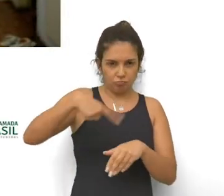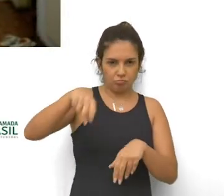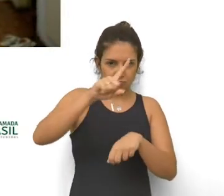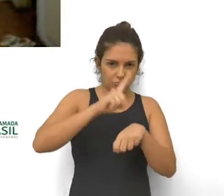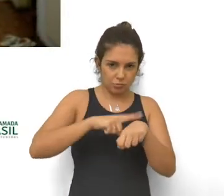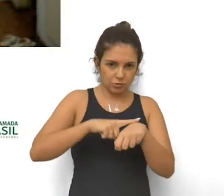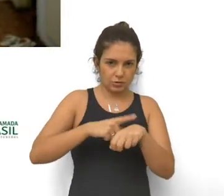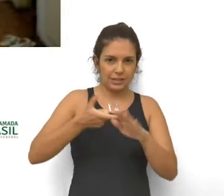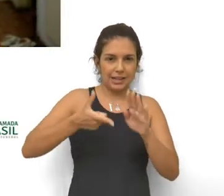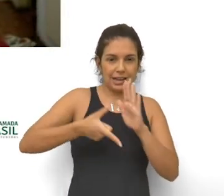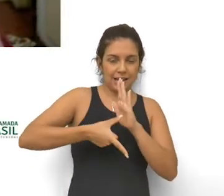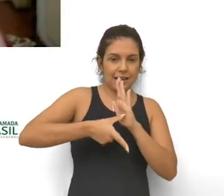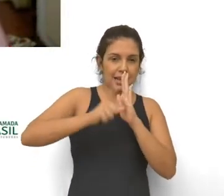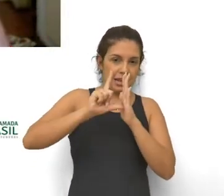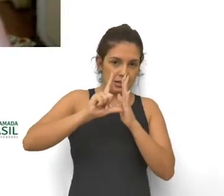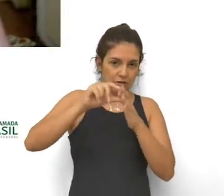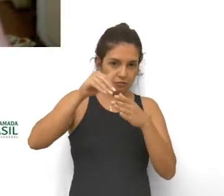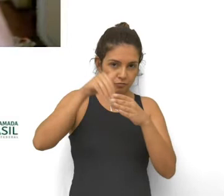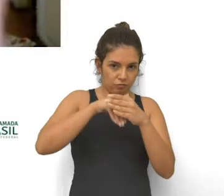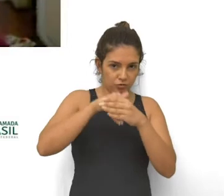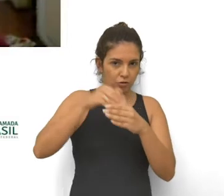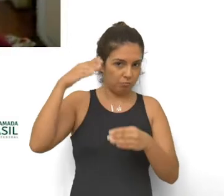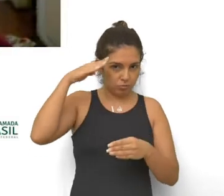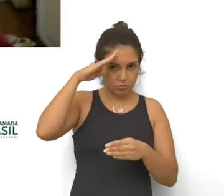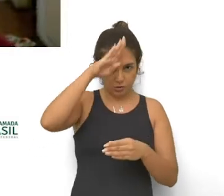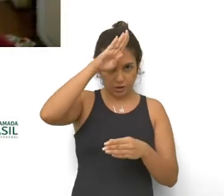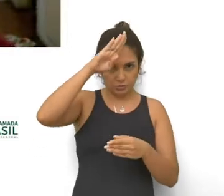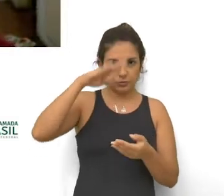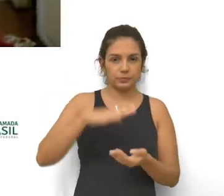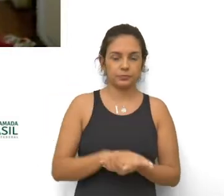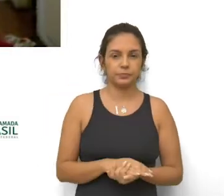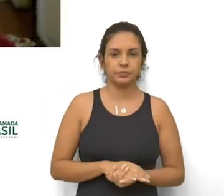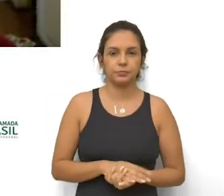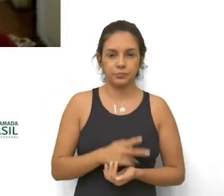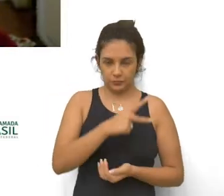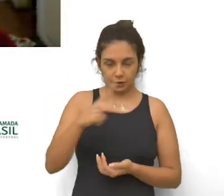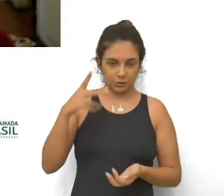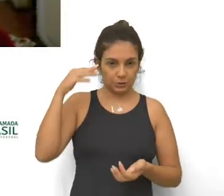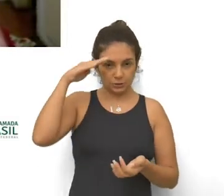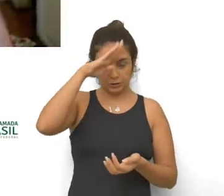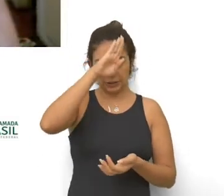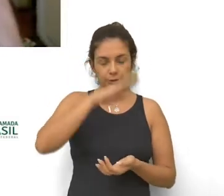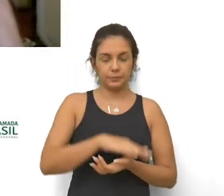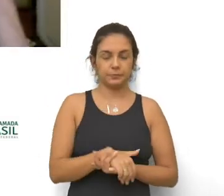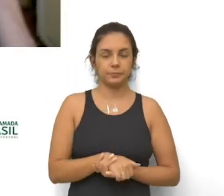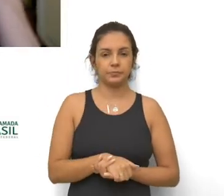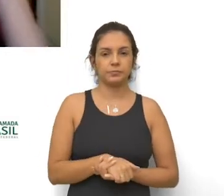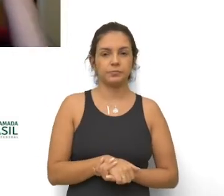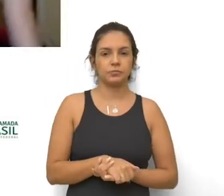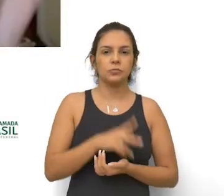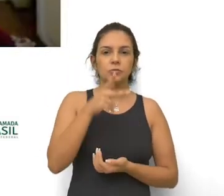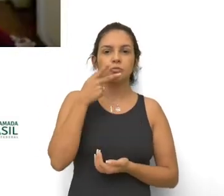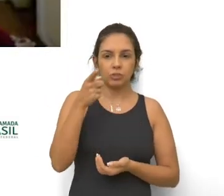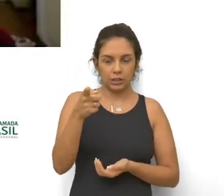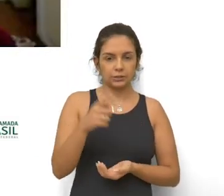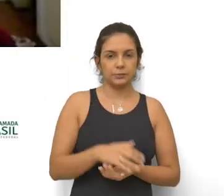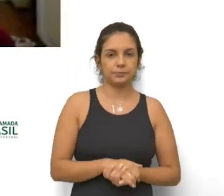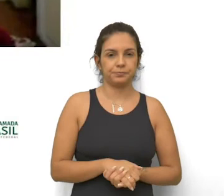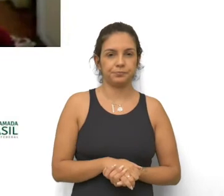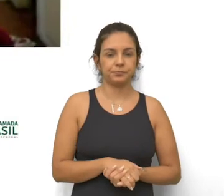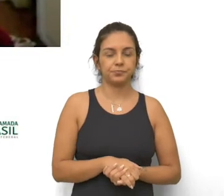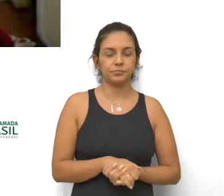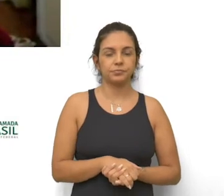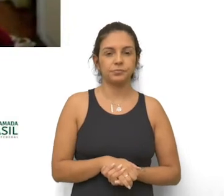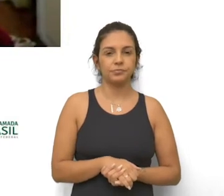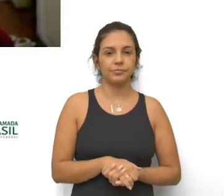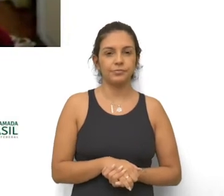que antecedeu a eleição do Bolsonaro, não é? Praticamente. Queria que você falasse disso, por favor.